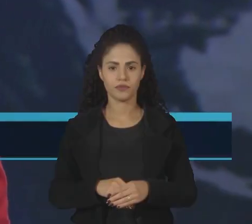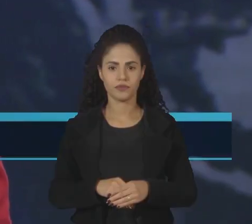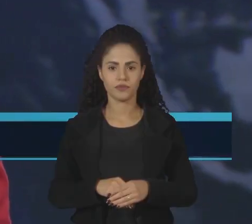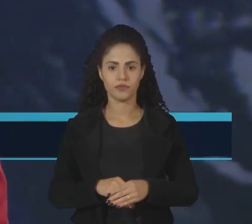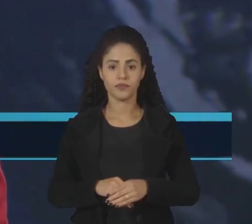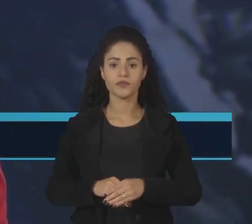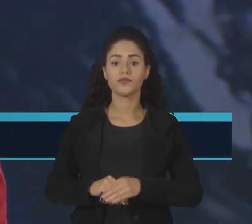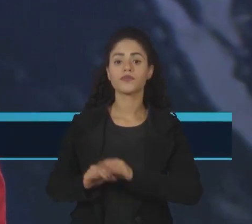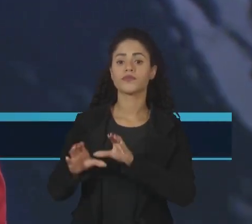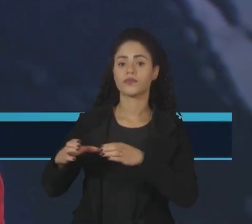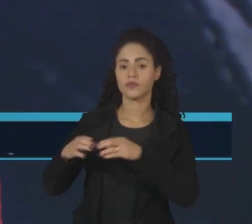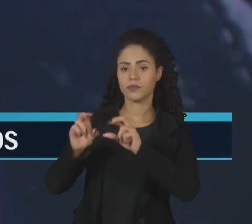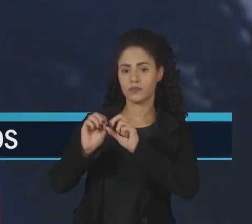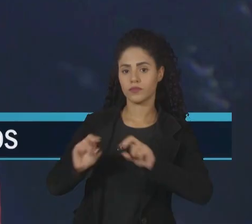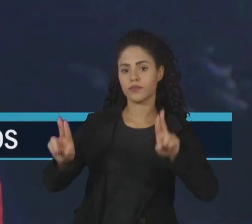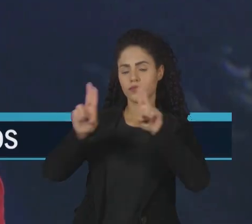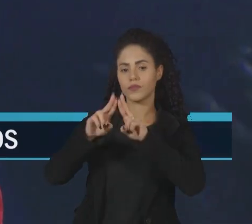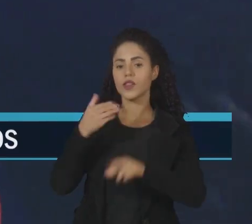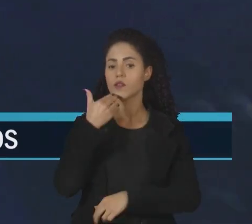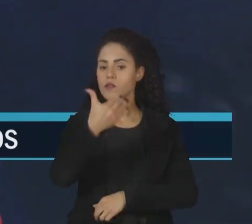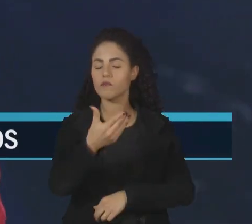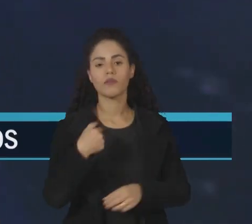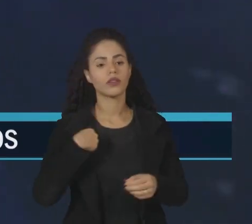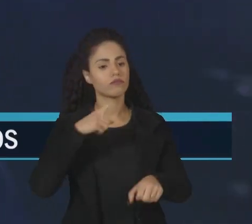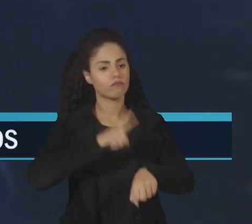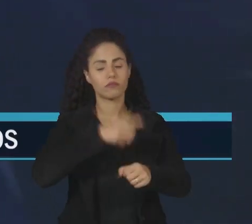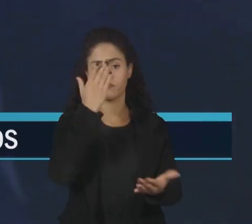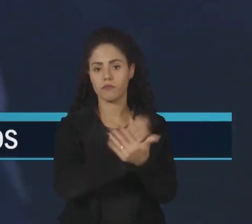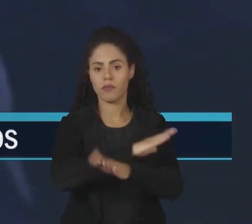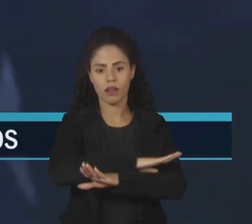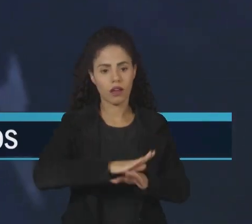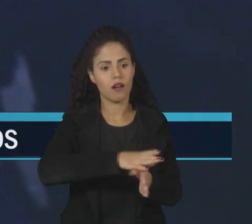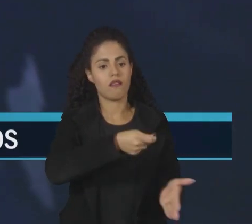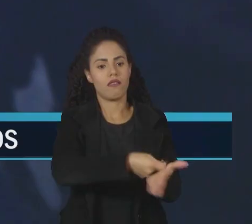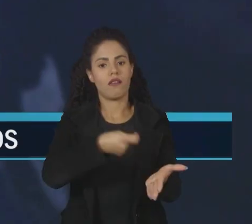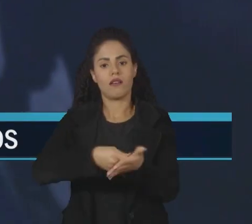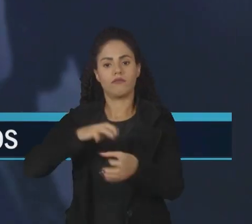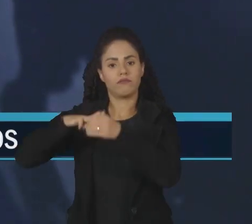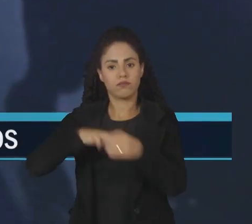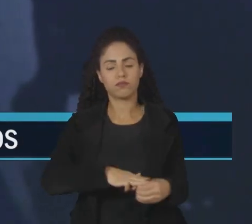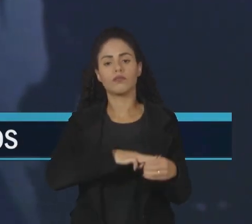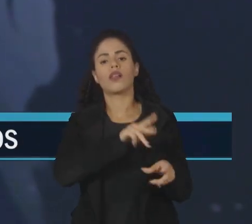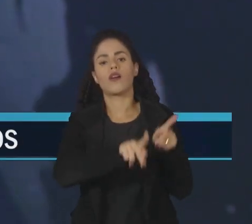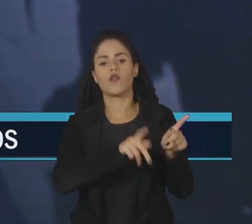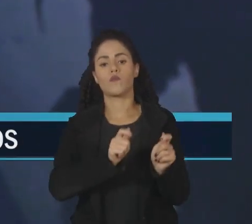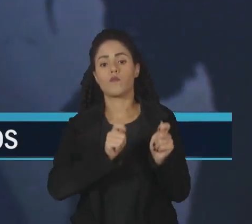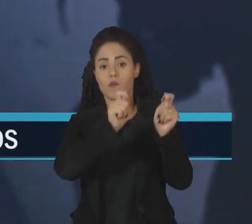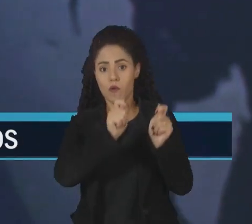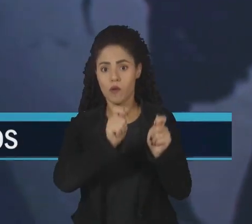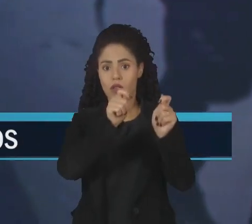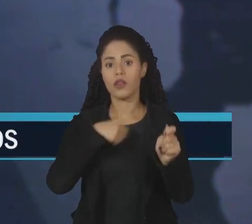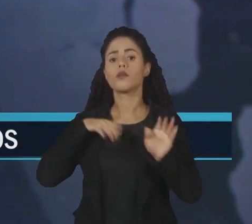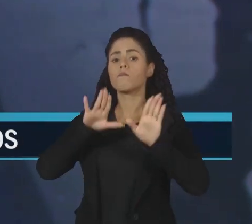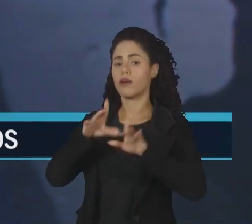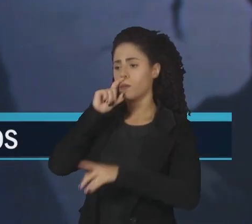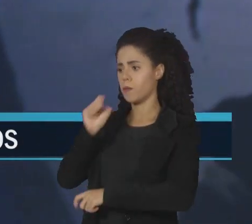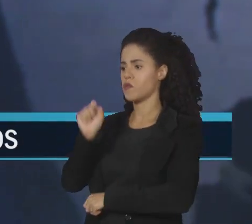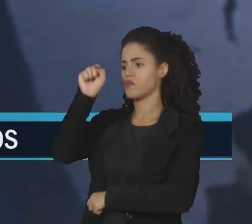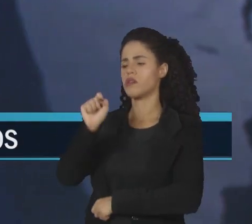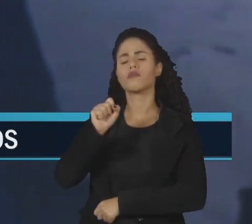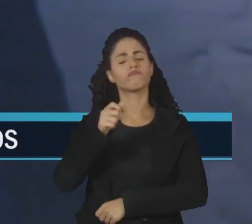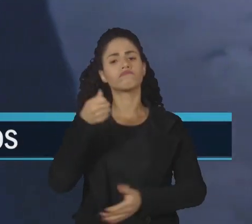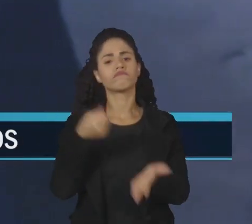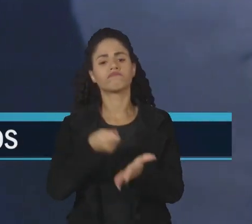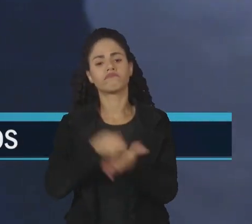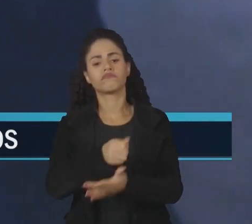A Organização das Nações Unidas pede o fim imediato da repressão aos protestos na Venezuela, mas o líder Nicolás Maduro exige que os